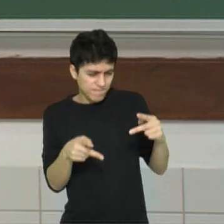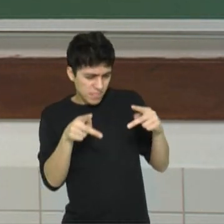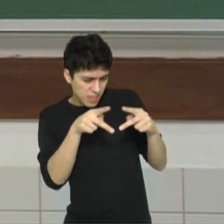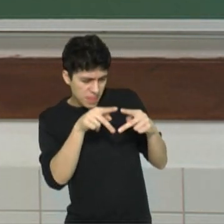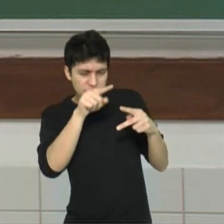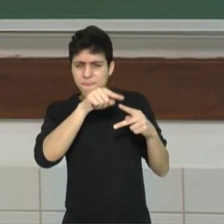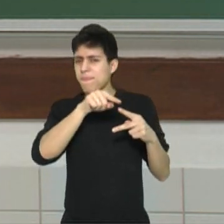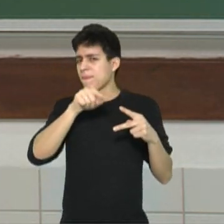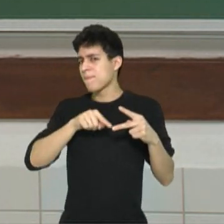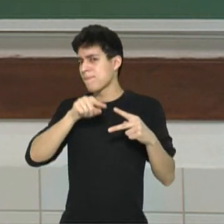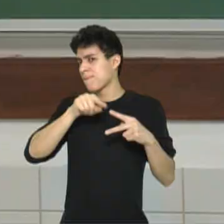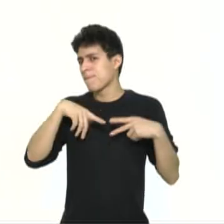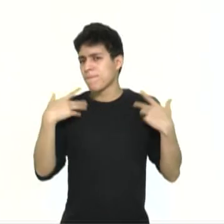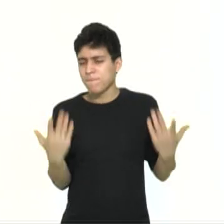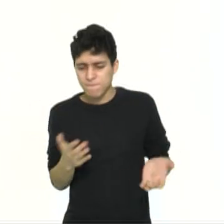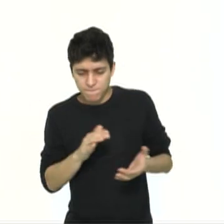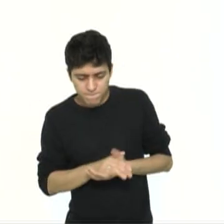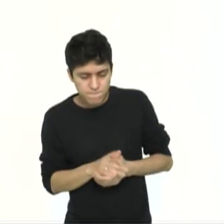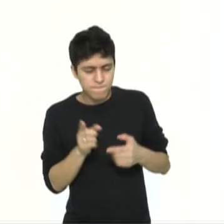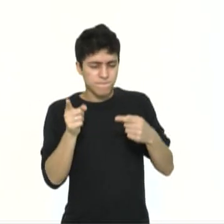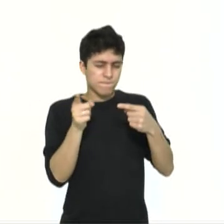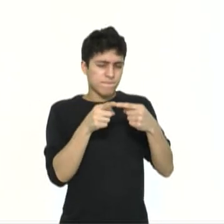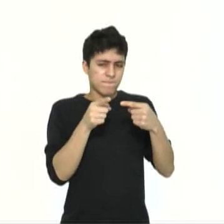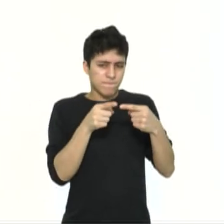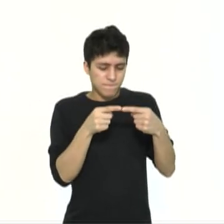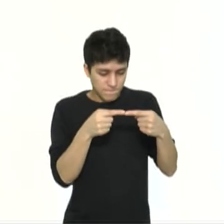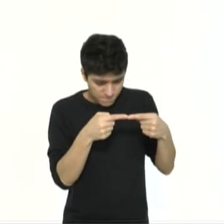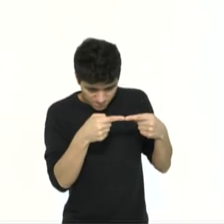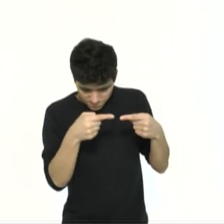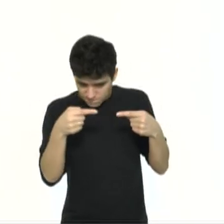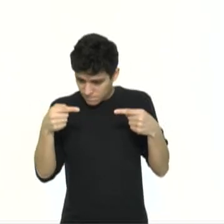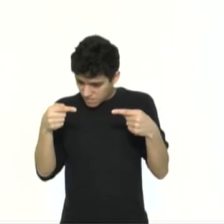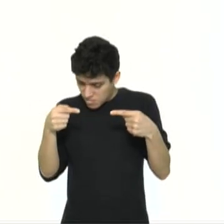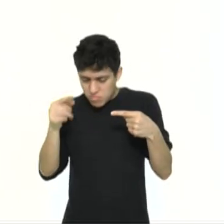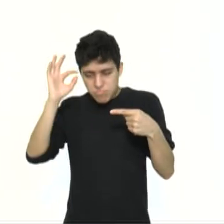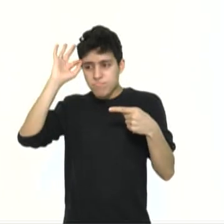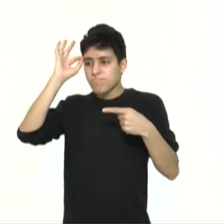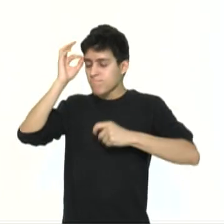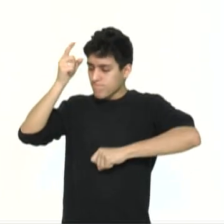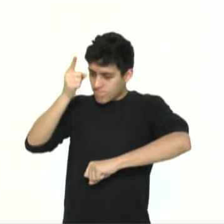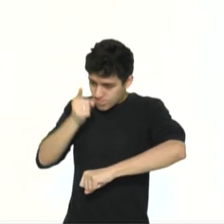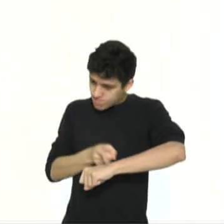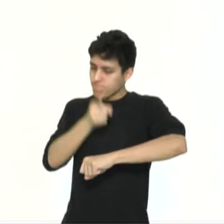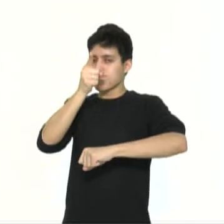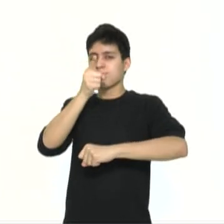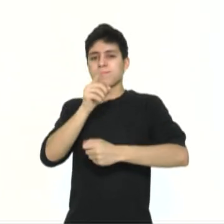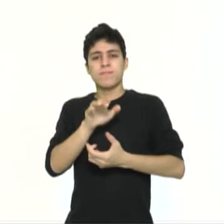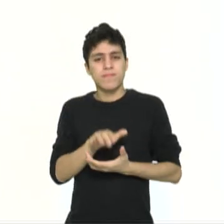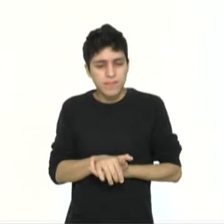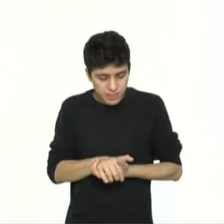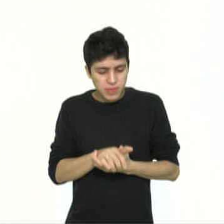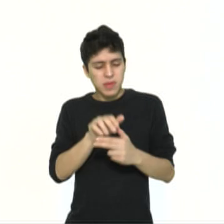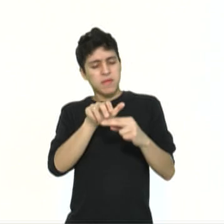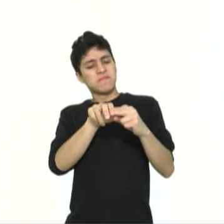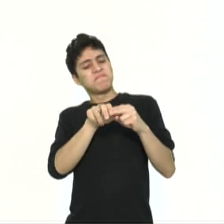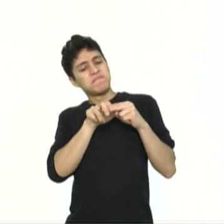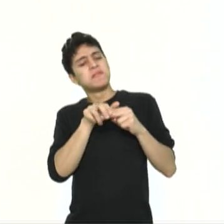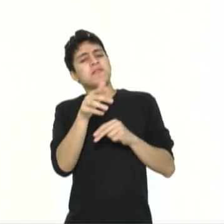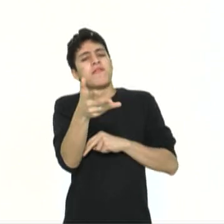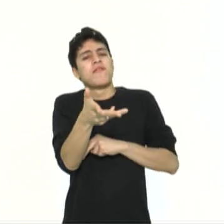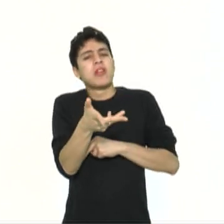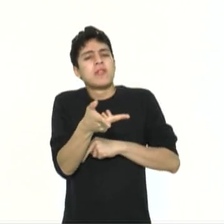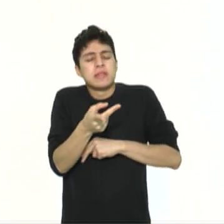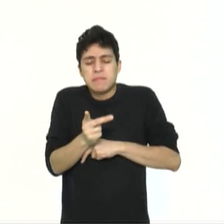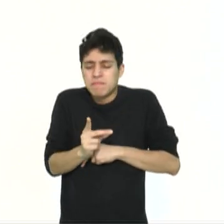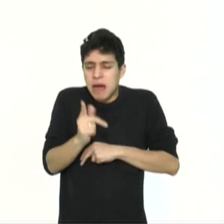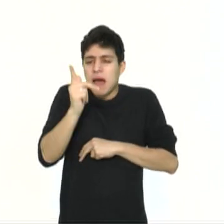essa velocidade instantânea? É a do exato momento, daquele instante, né? Por isso o nome velocidade